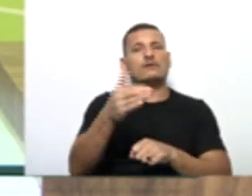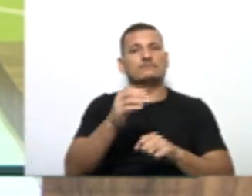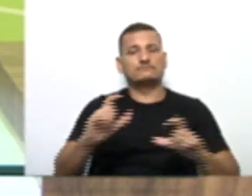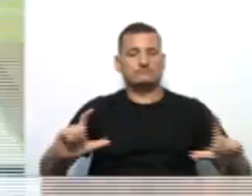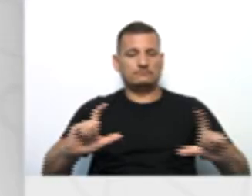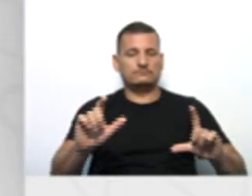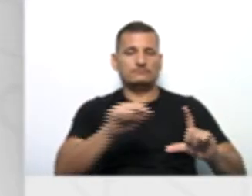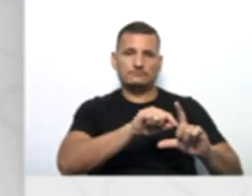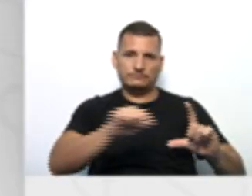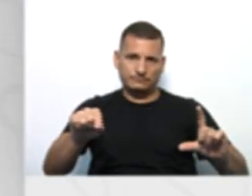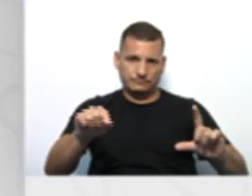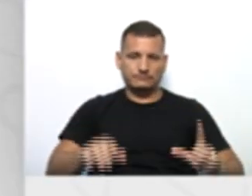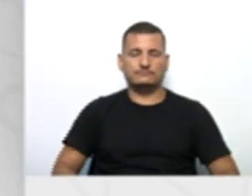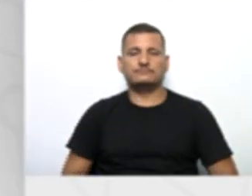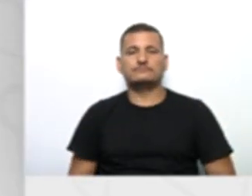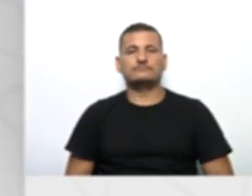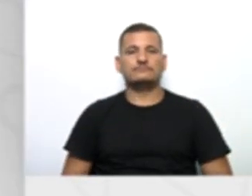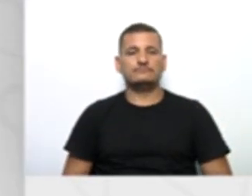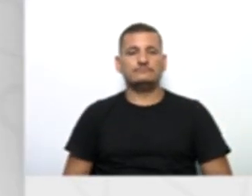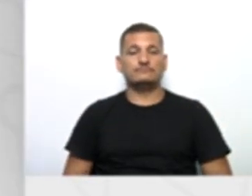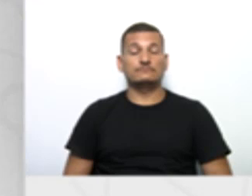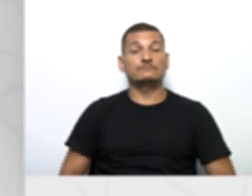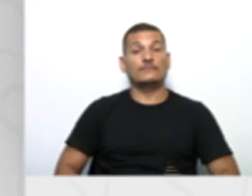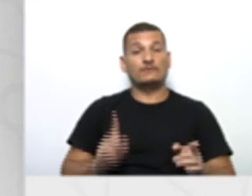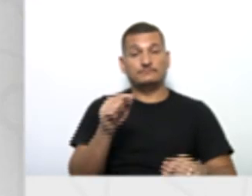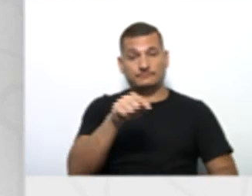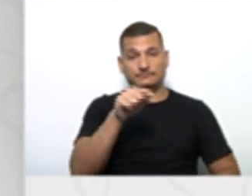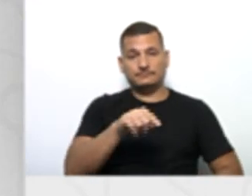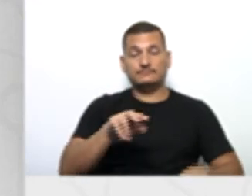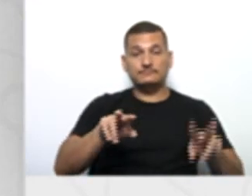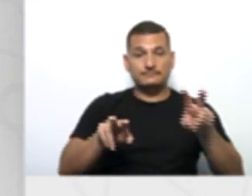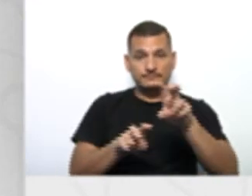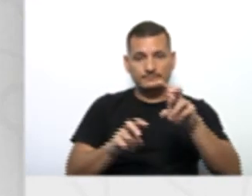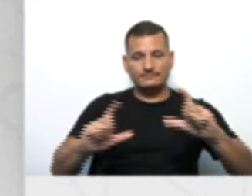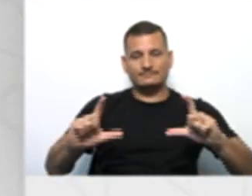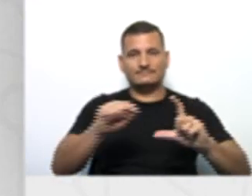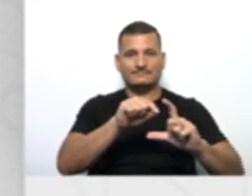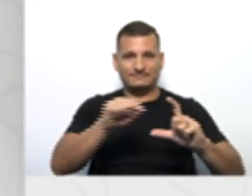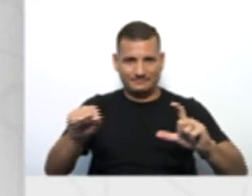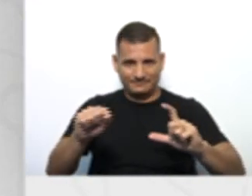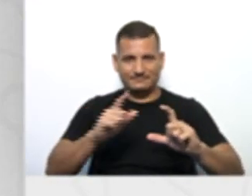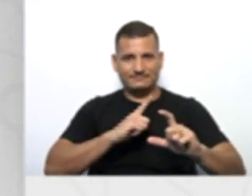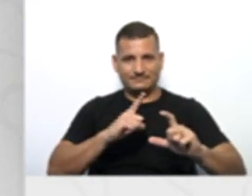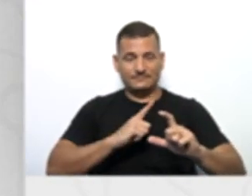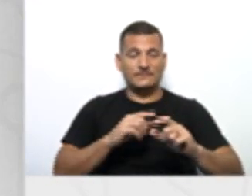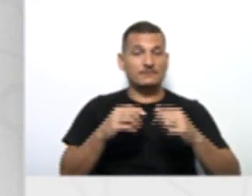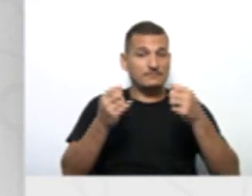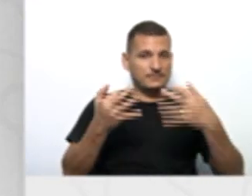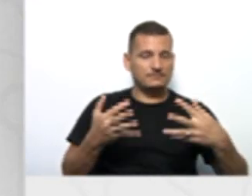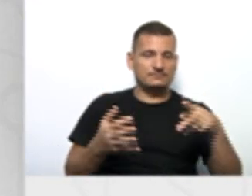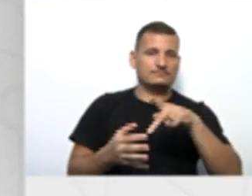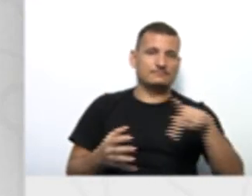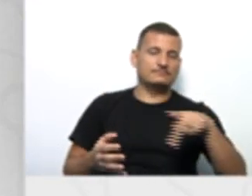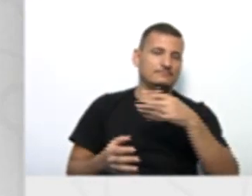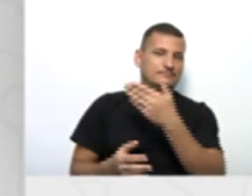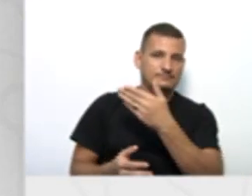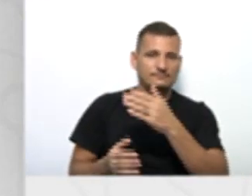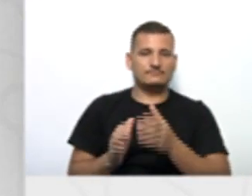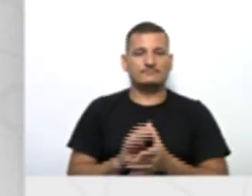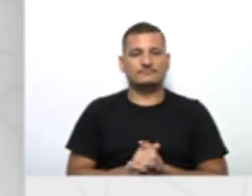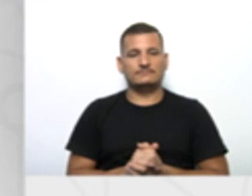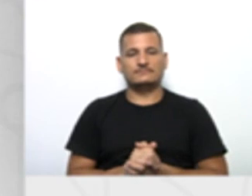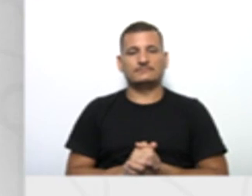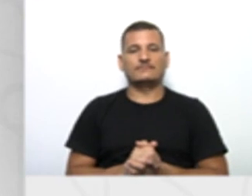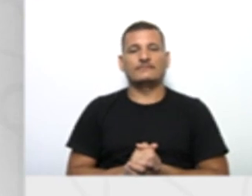parênteses. Muito bem, essa é a citação indireta. Como o professor Cássio mencionou, a construção é dessa